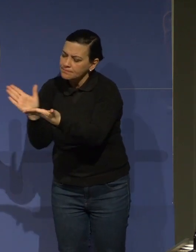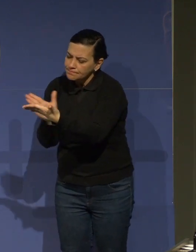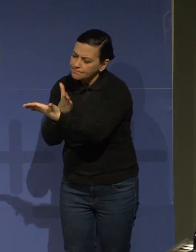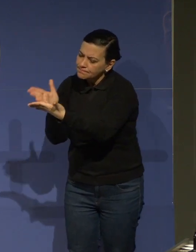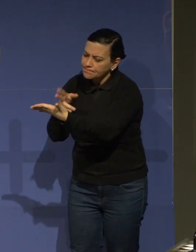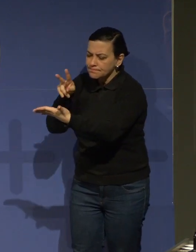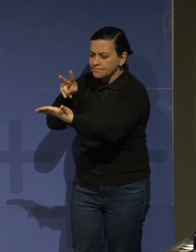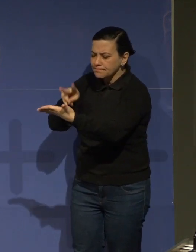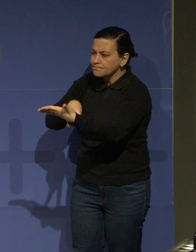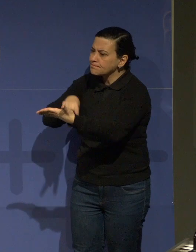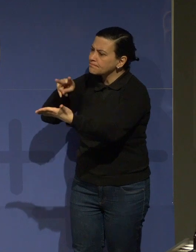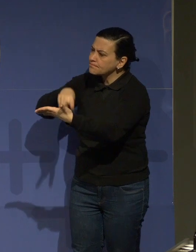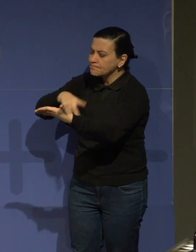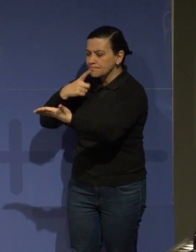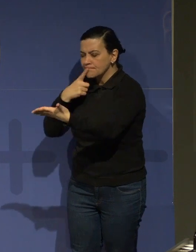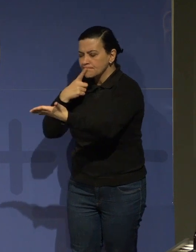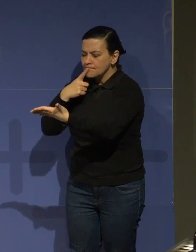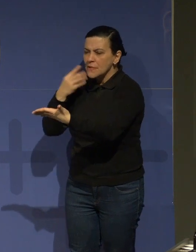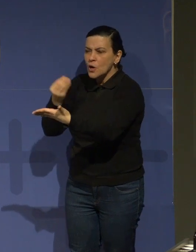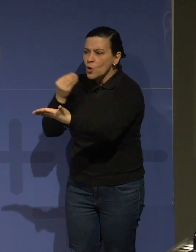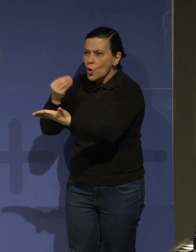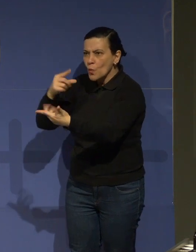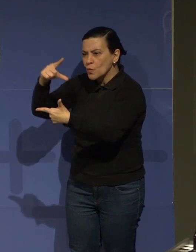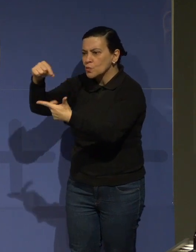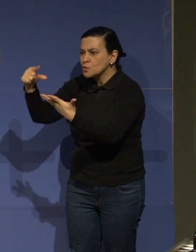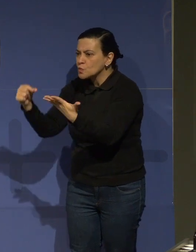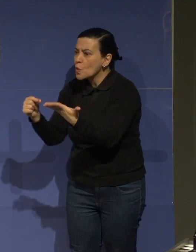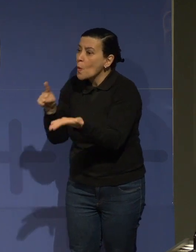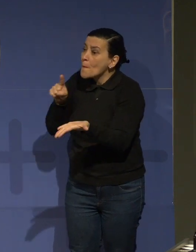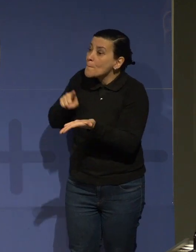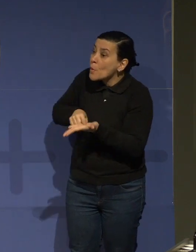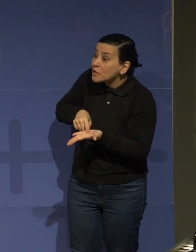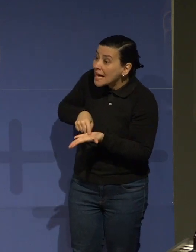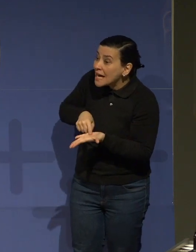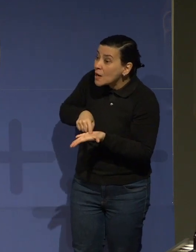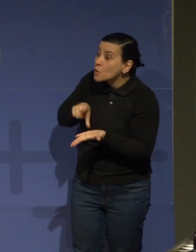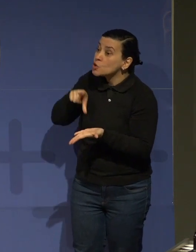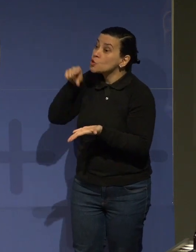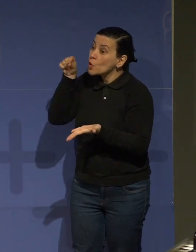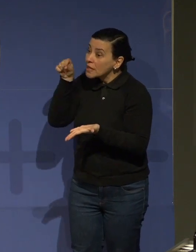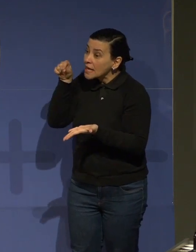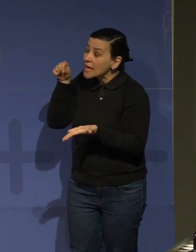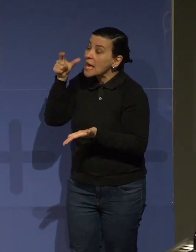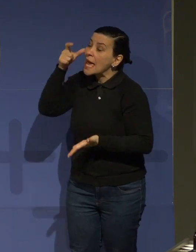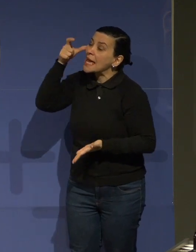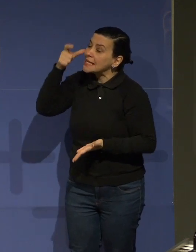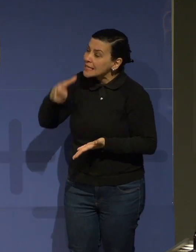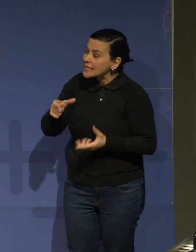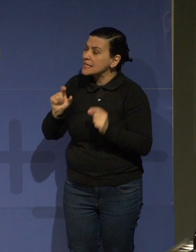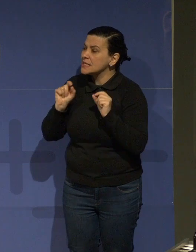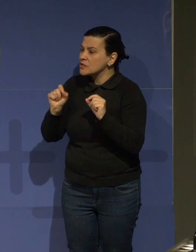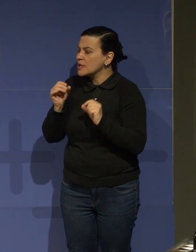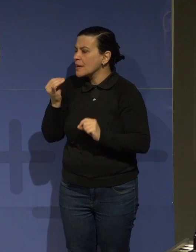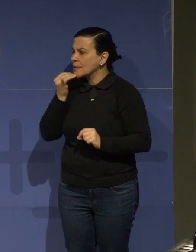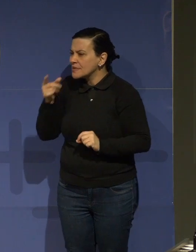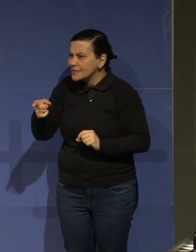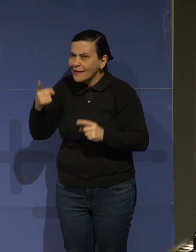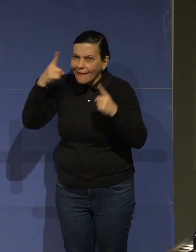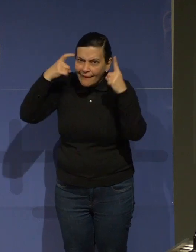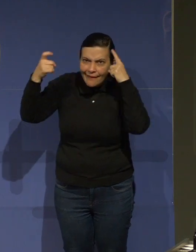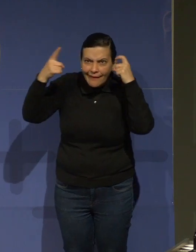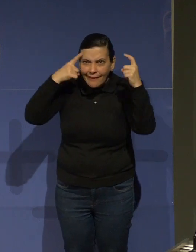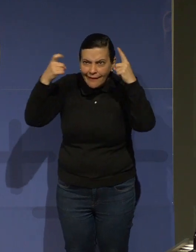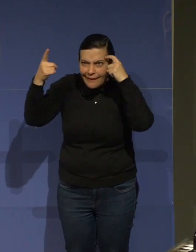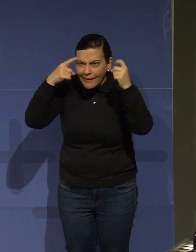campo para você poder selecionar uma data, algum tipo de botão. É interessante, ao invés de você ficar tentando reinventar a roda, você ter uma